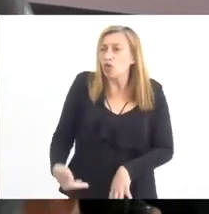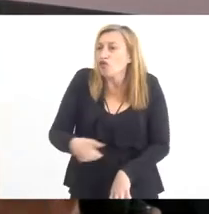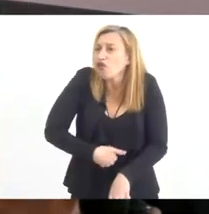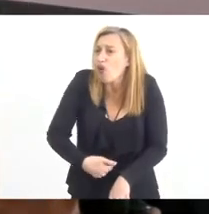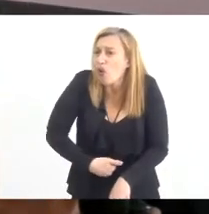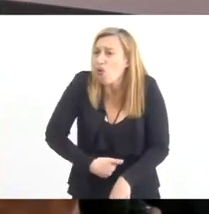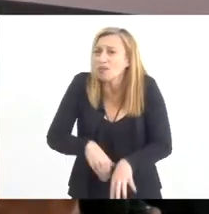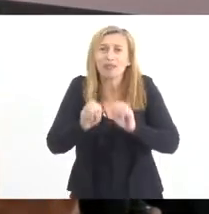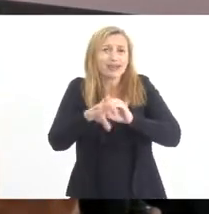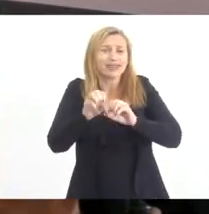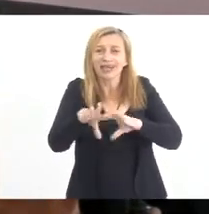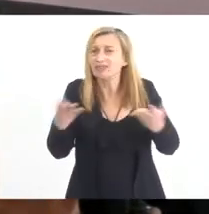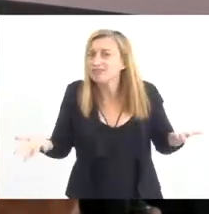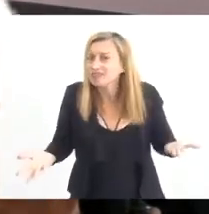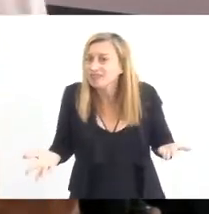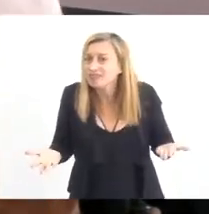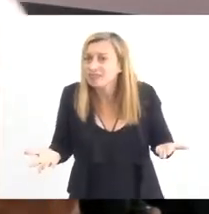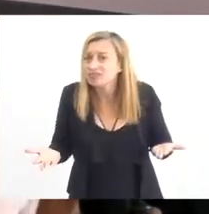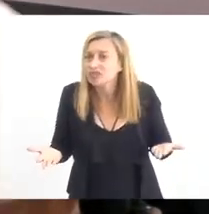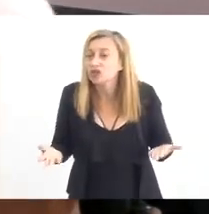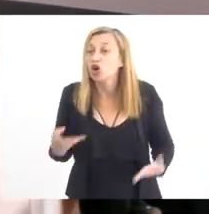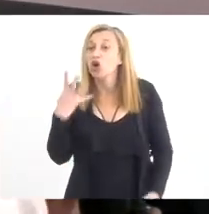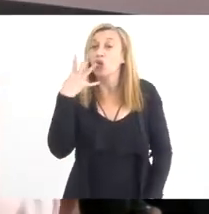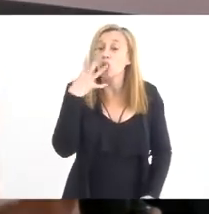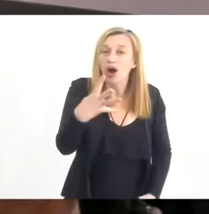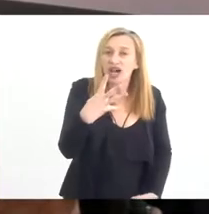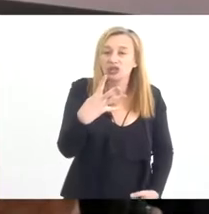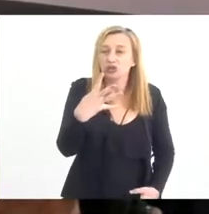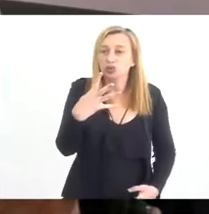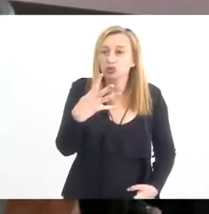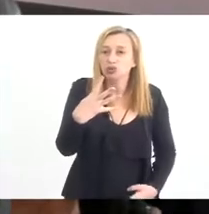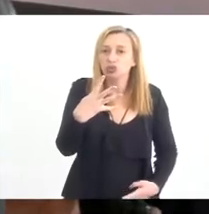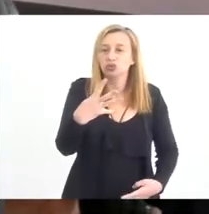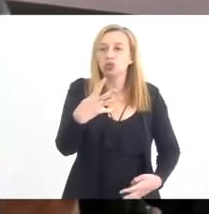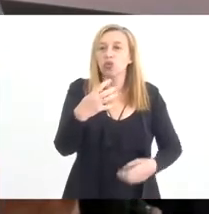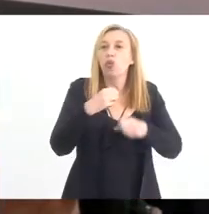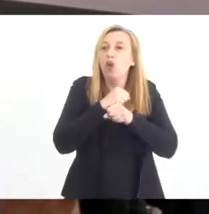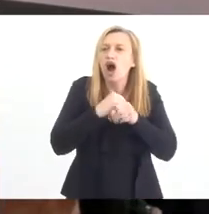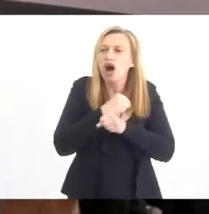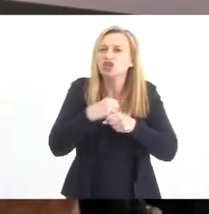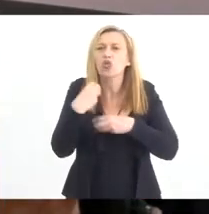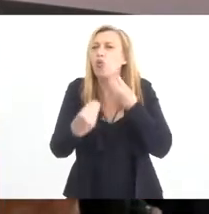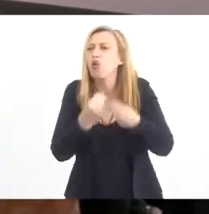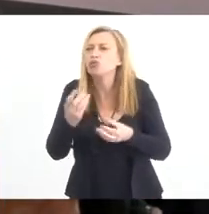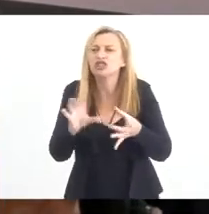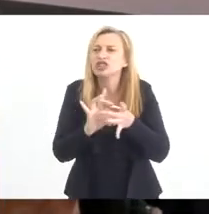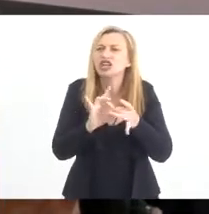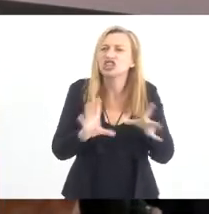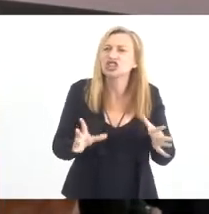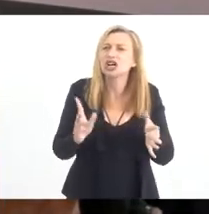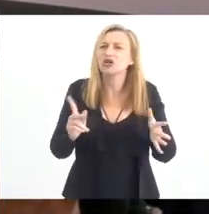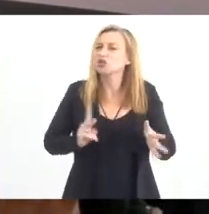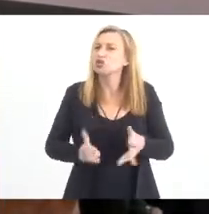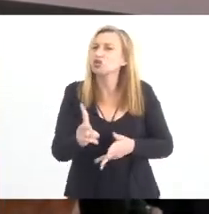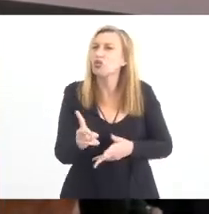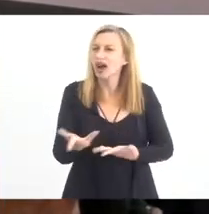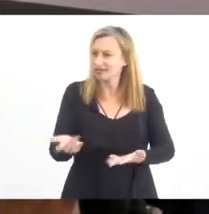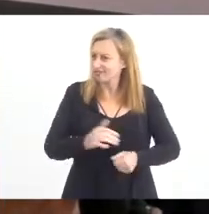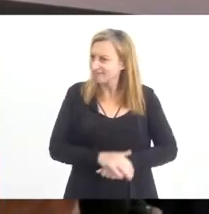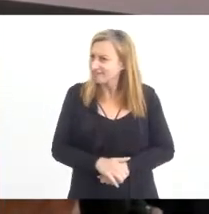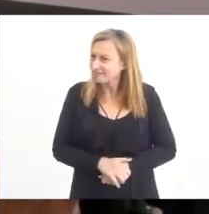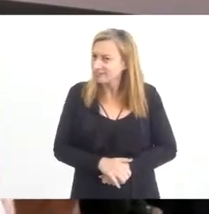fome para ensinar. São 4 mandatos. Nesses 4 mandatos, como é que deixaram ficar assim? Eu